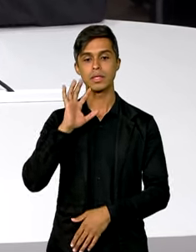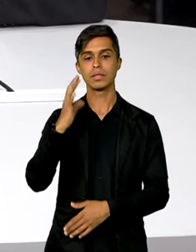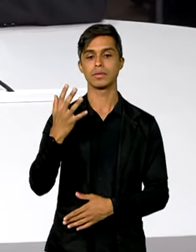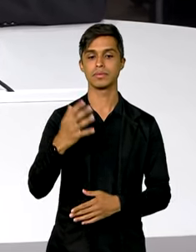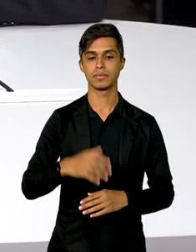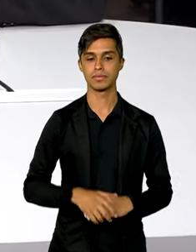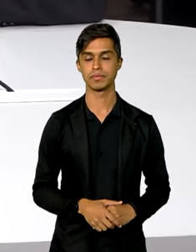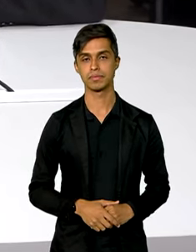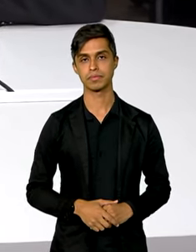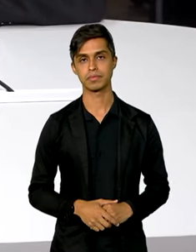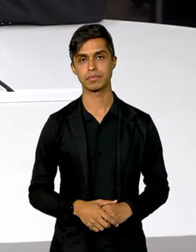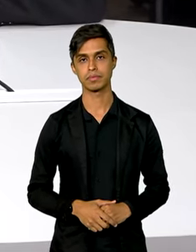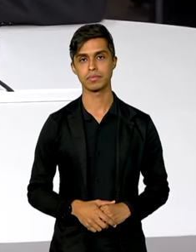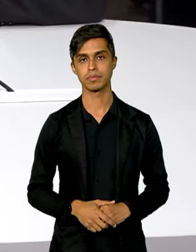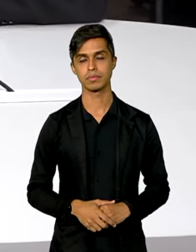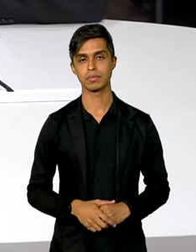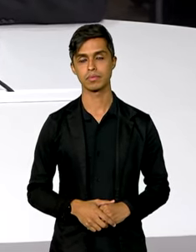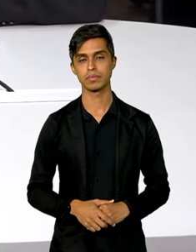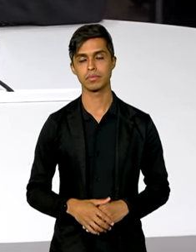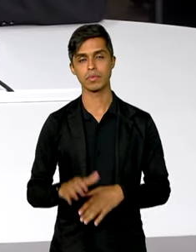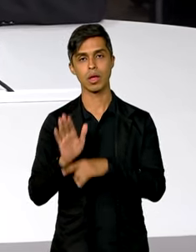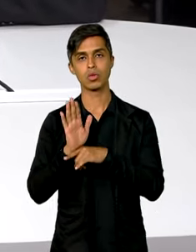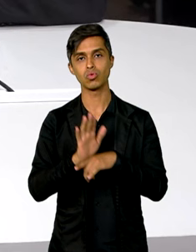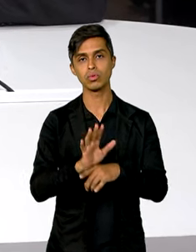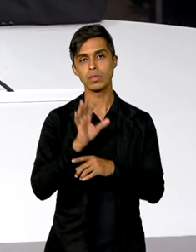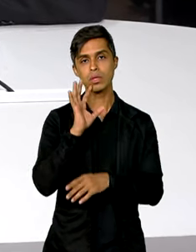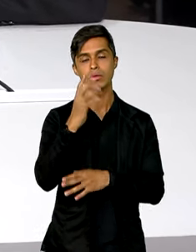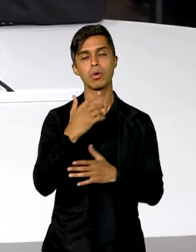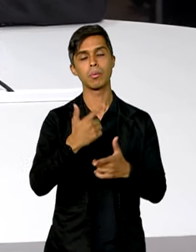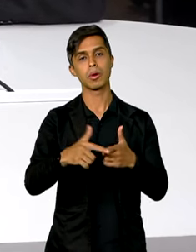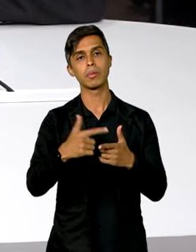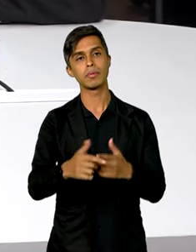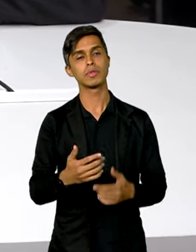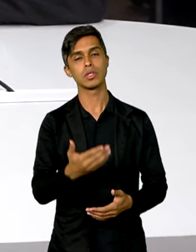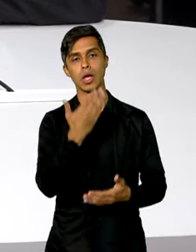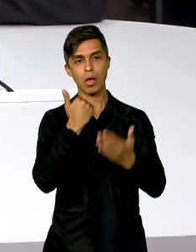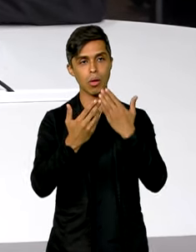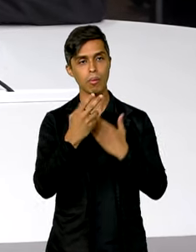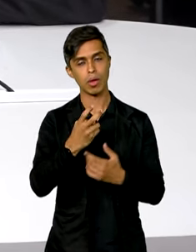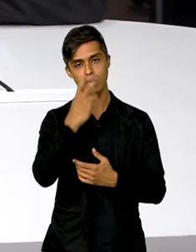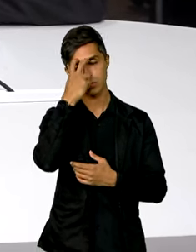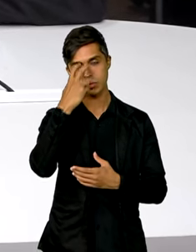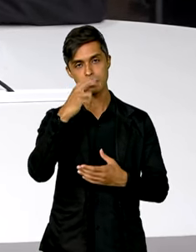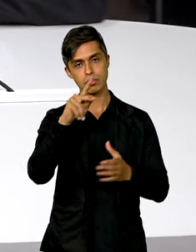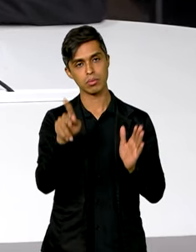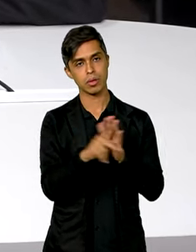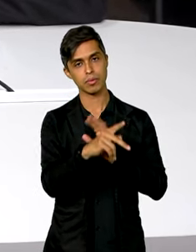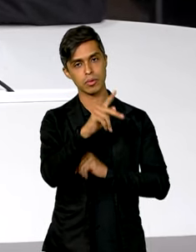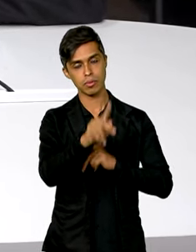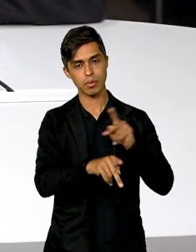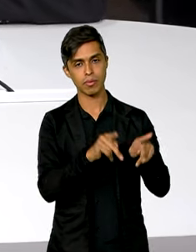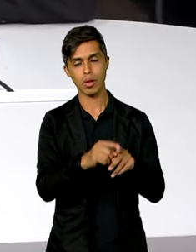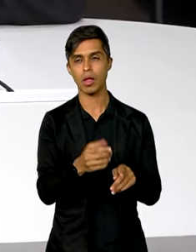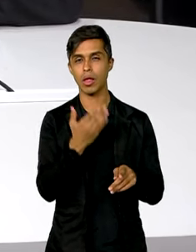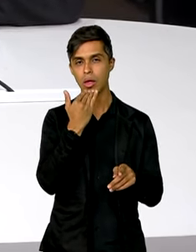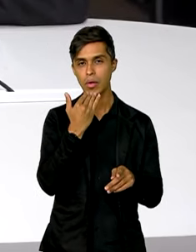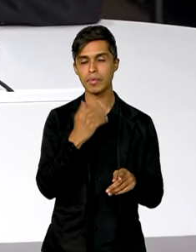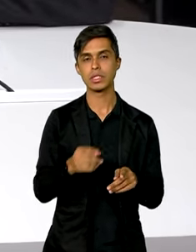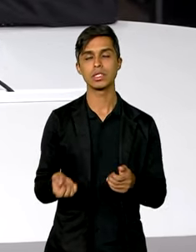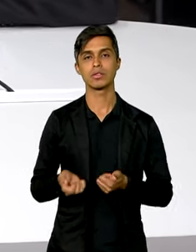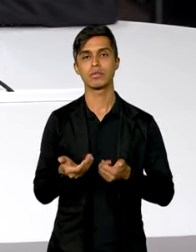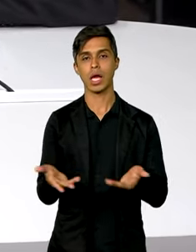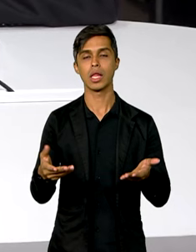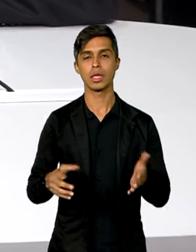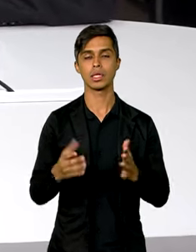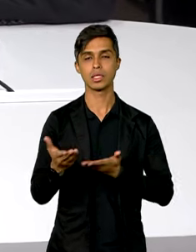solução para resolver a produção de alimentos da cultura alimentar do nosso povo. Aqueles alimentos que vão na mesa